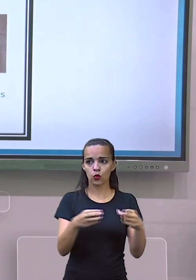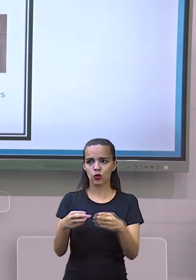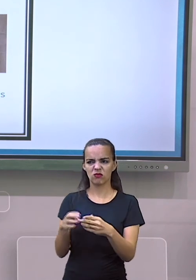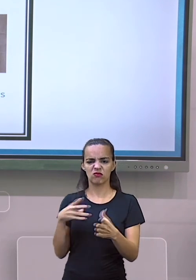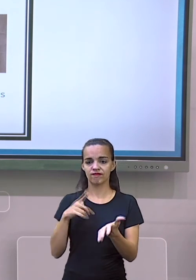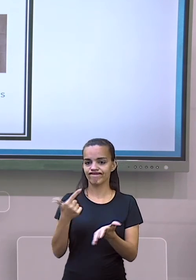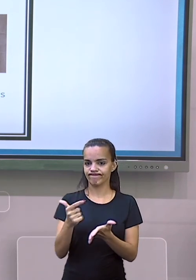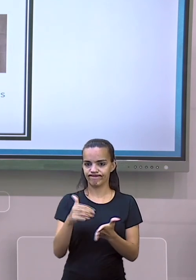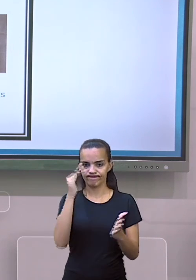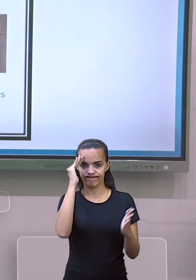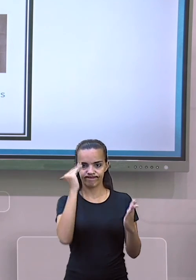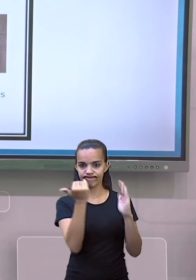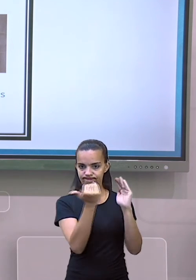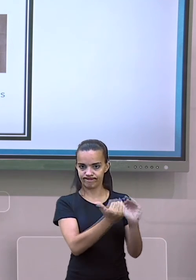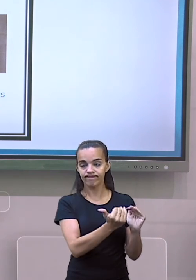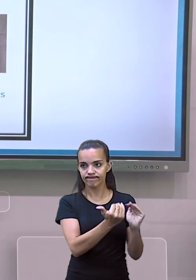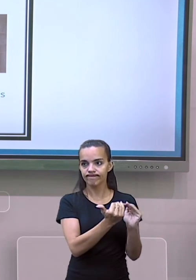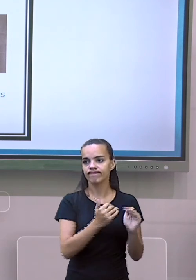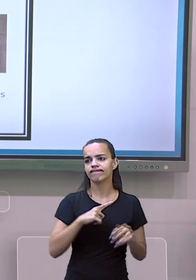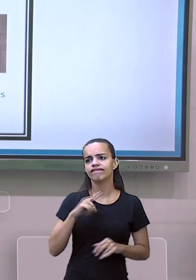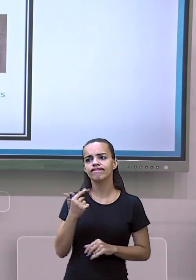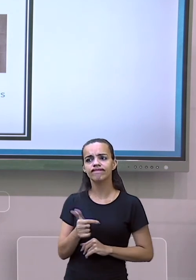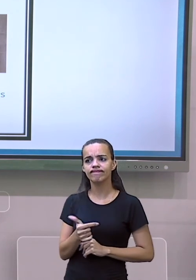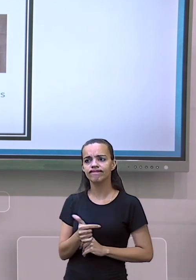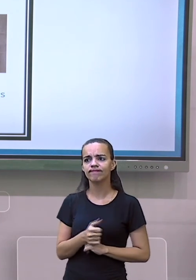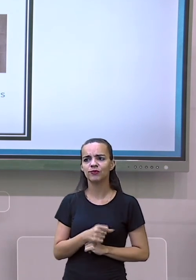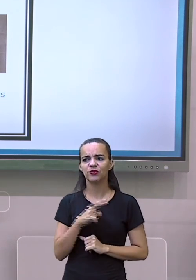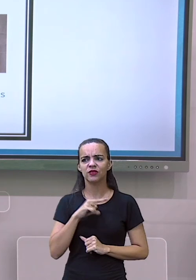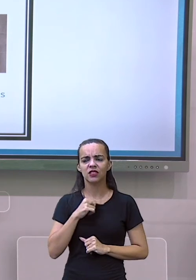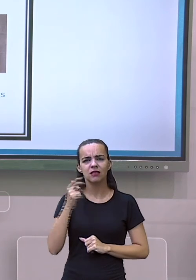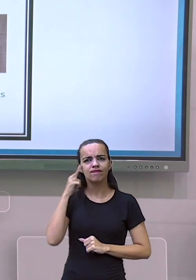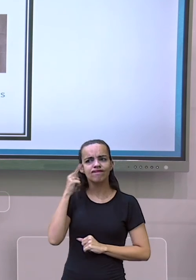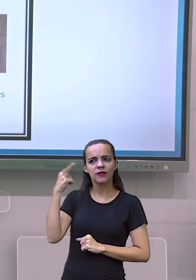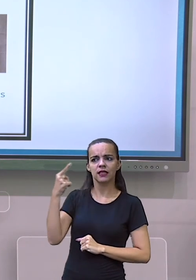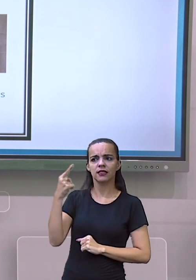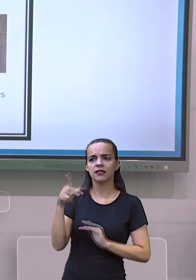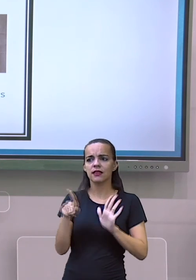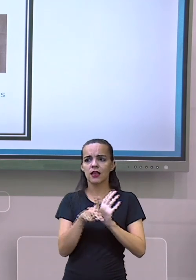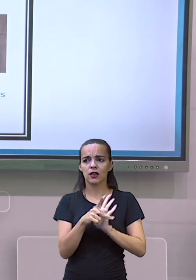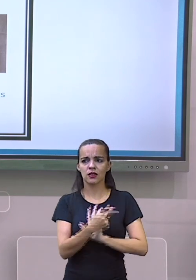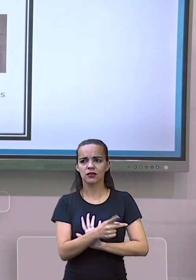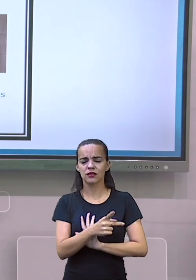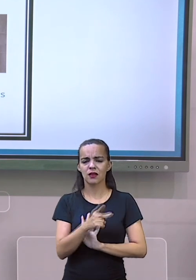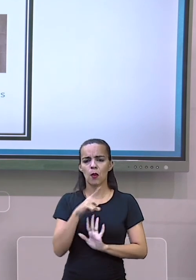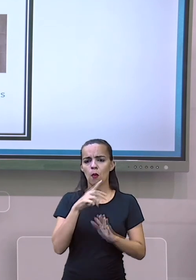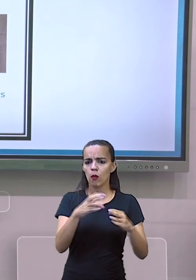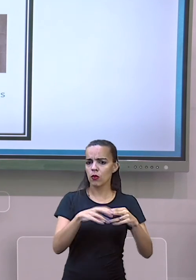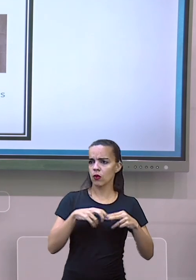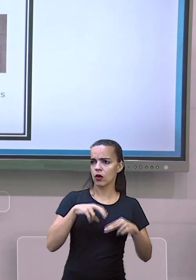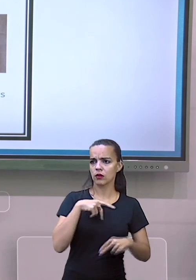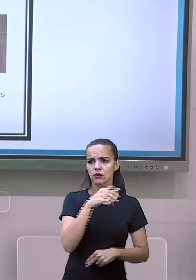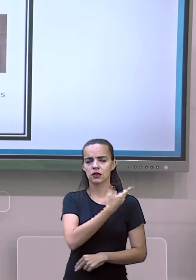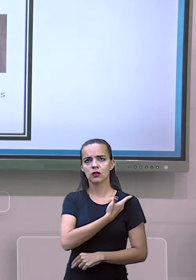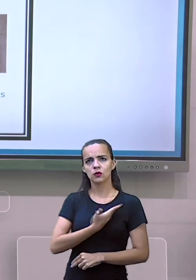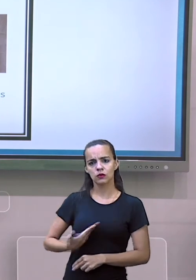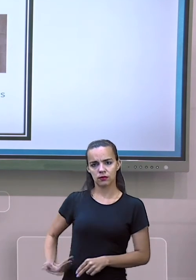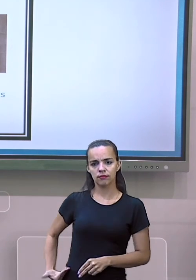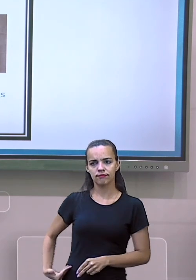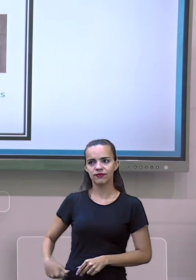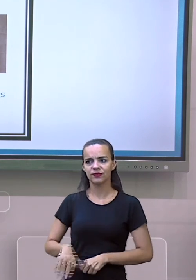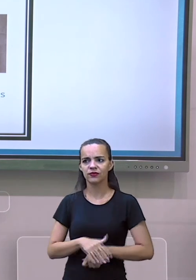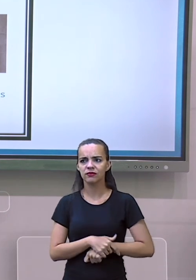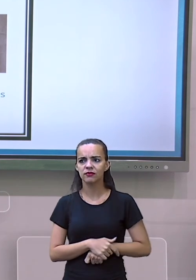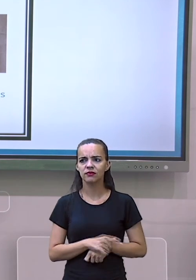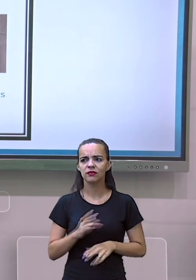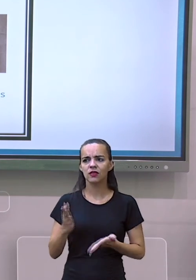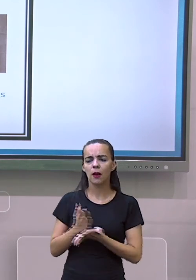houve autoritarismo. Stalin não seguiu o ideário de abolição de classes do Estado, diferente do que pregava,